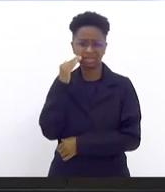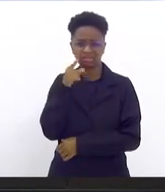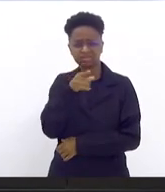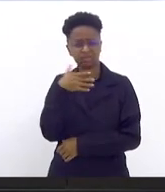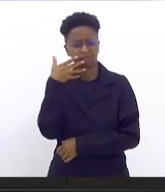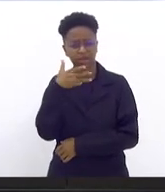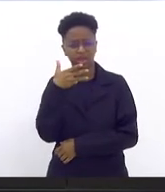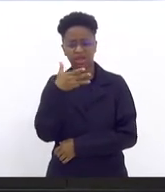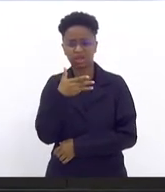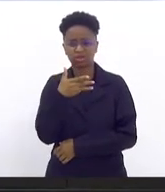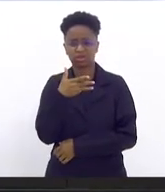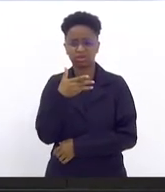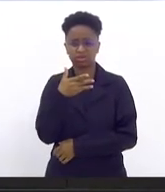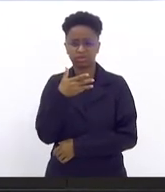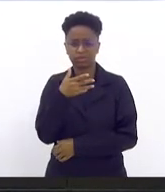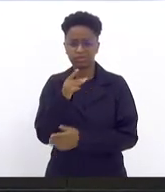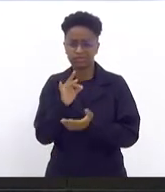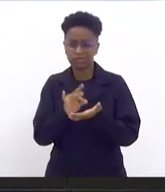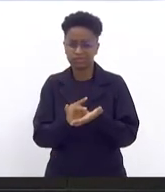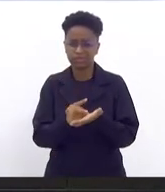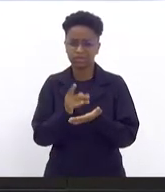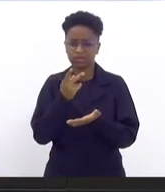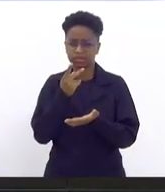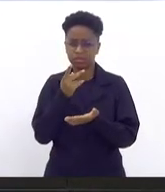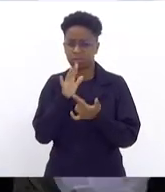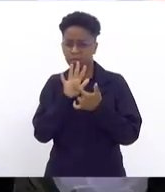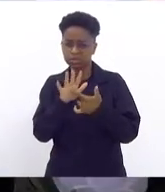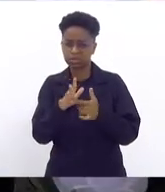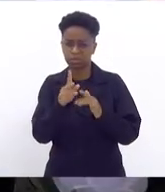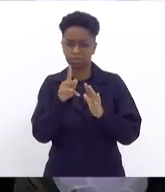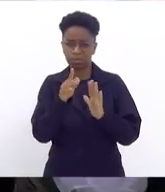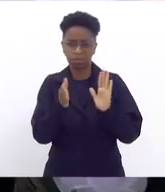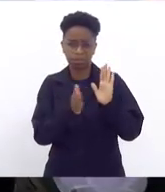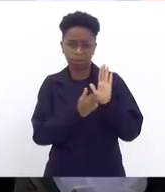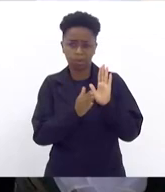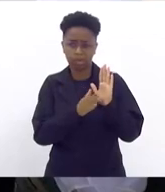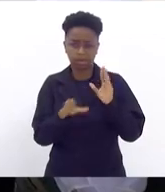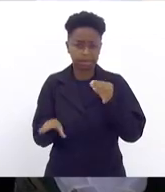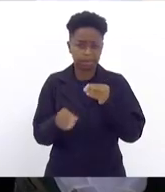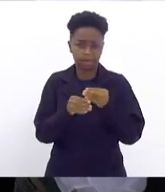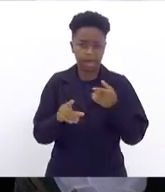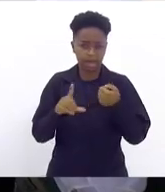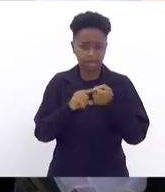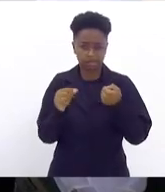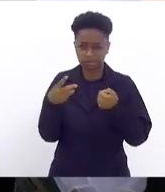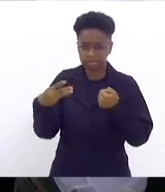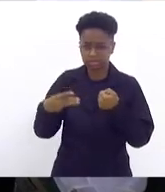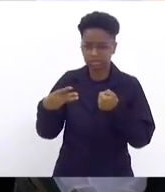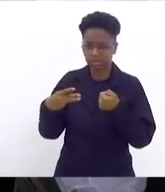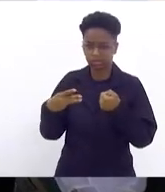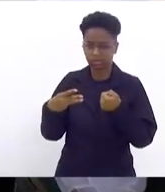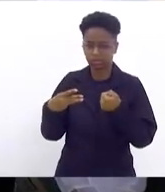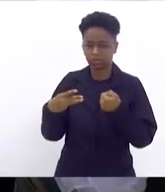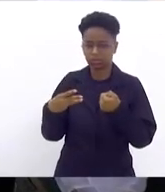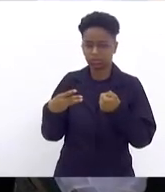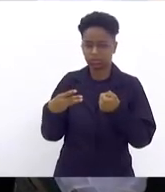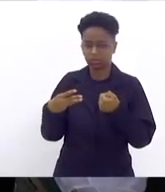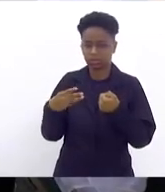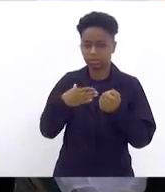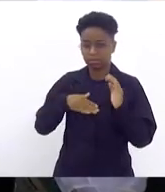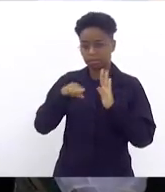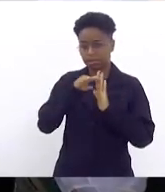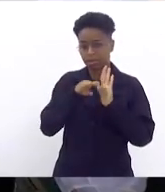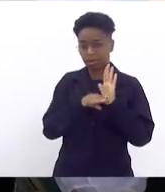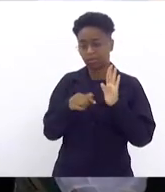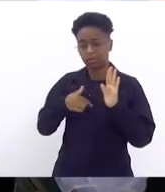Vossa Excelência. Na verdade, Vossa Excelência estava apresentando uma proposta de emenda no artigo 3º e não baixa em diligência. Na minha pauta aqui,